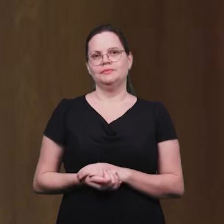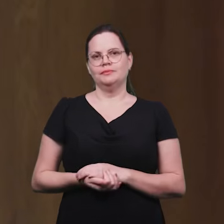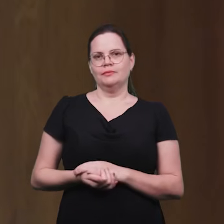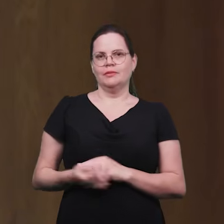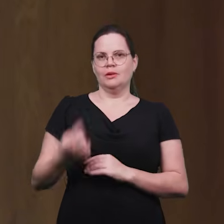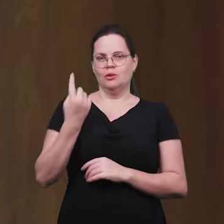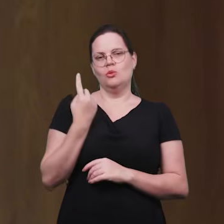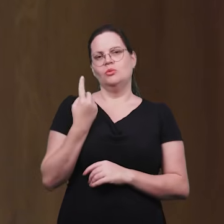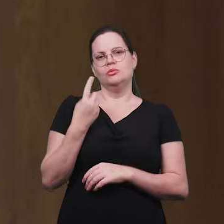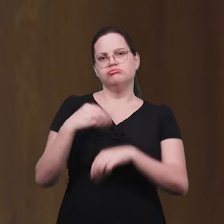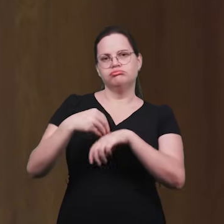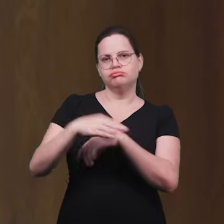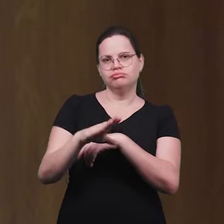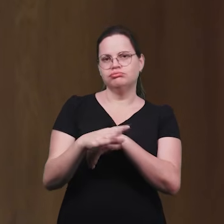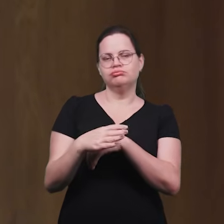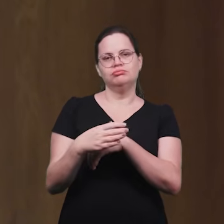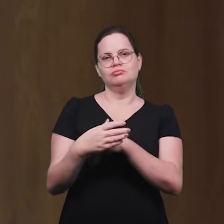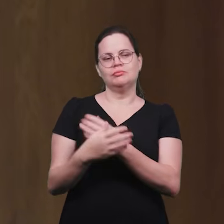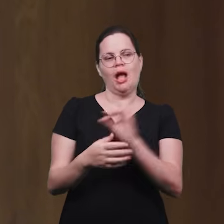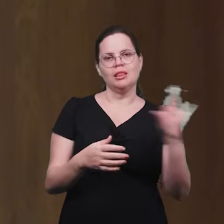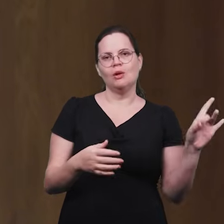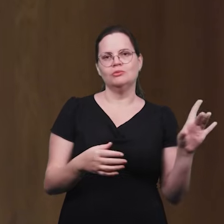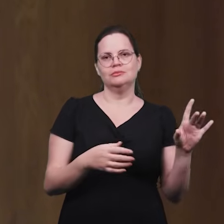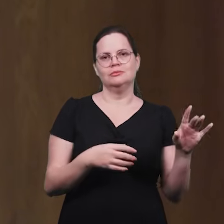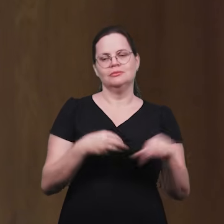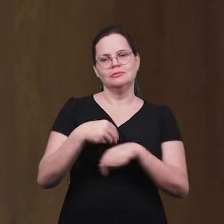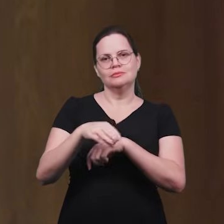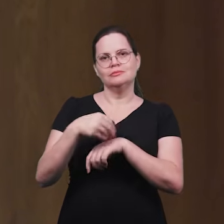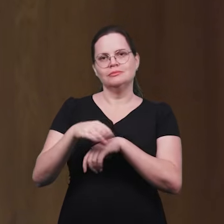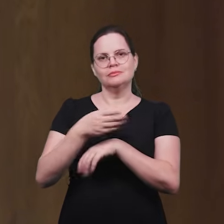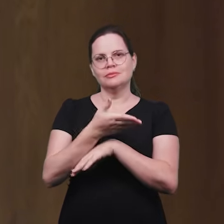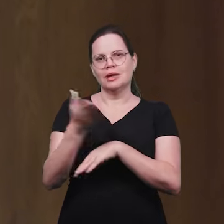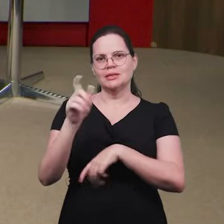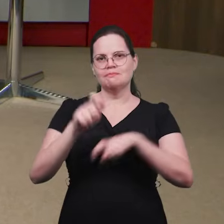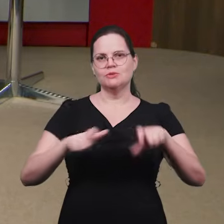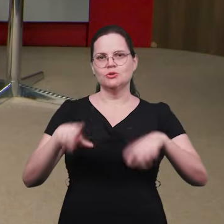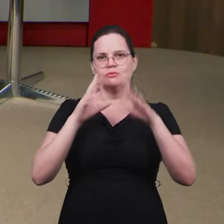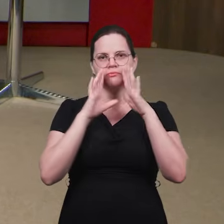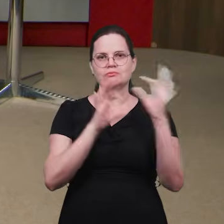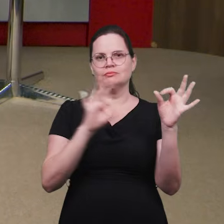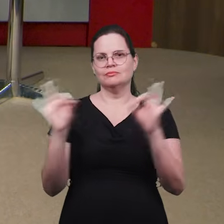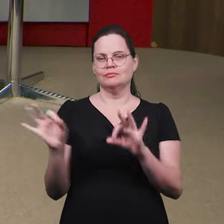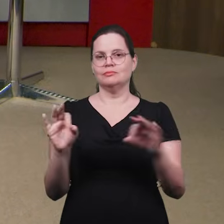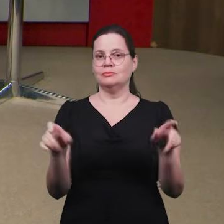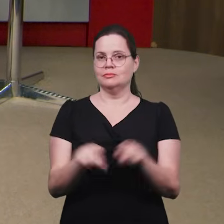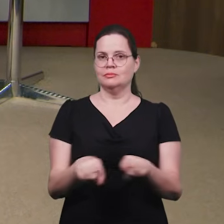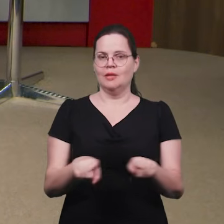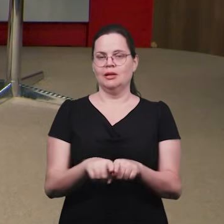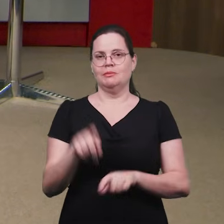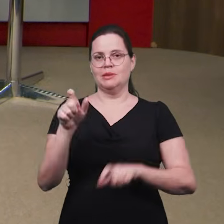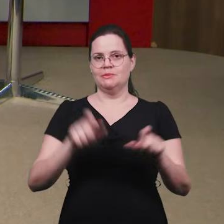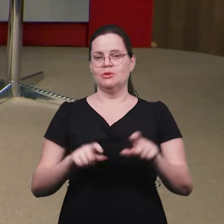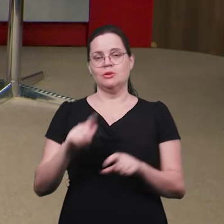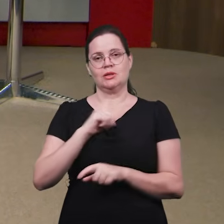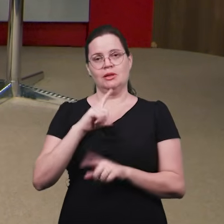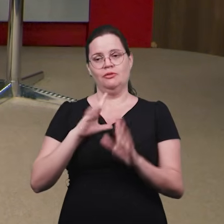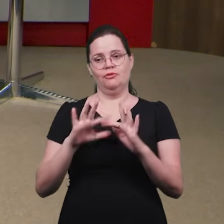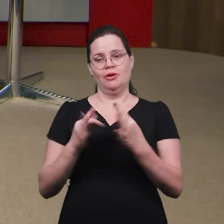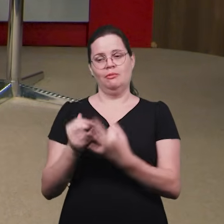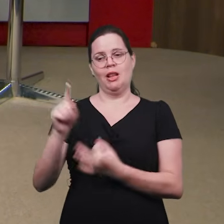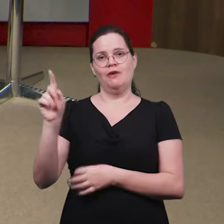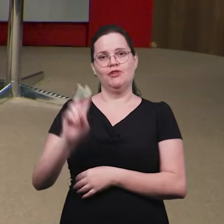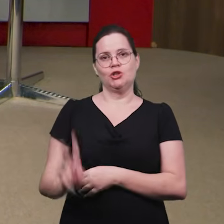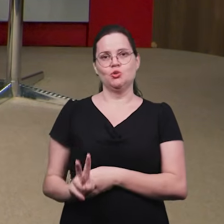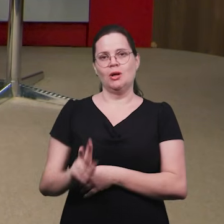e do pastor Daniel para os irmãos que estão acompanhando o programa e também para aqueles que têm os familiares